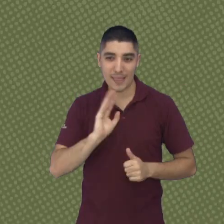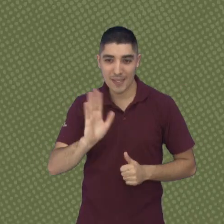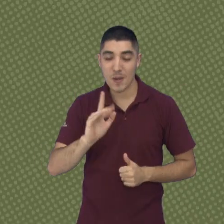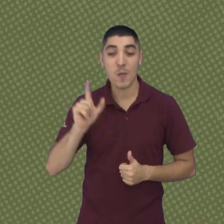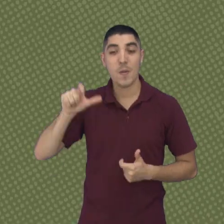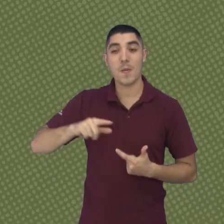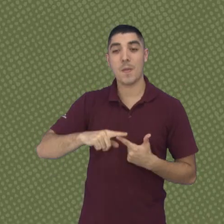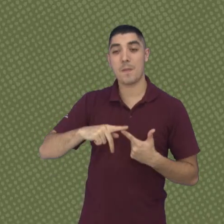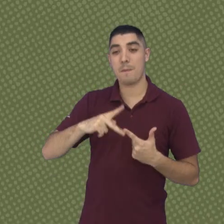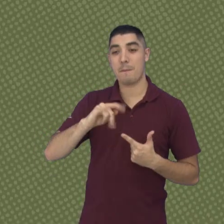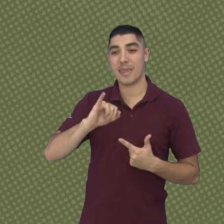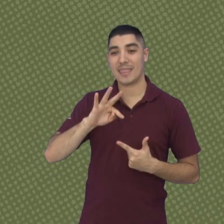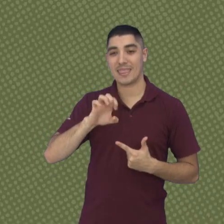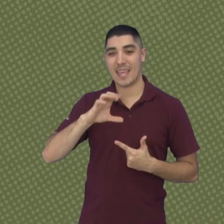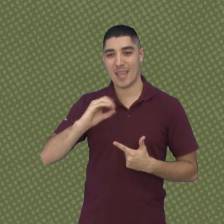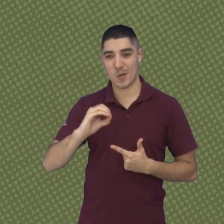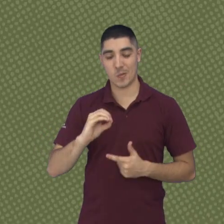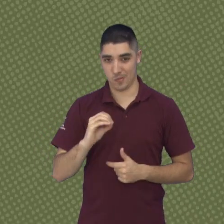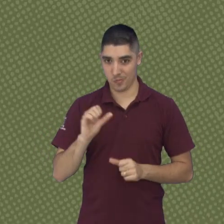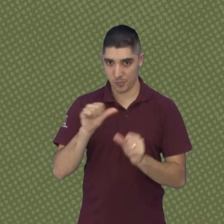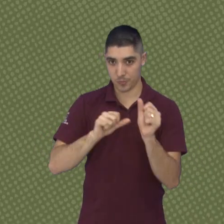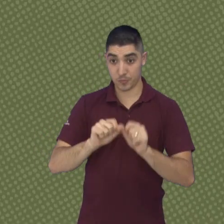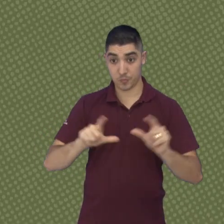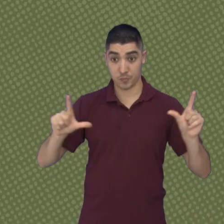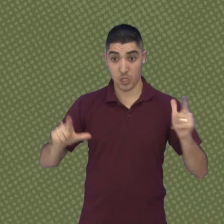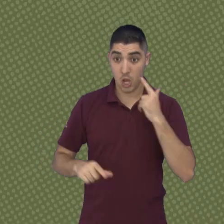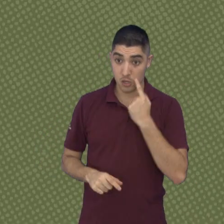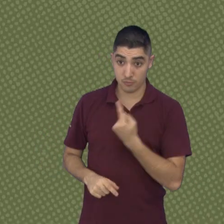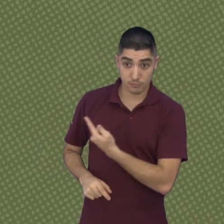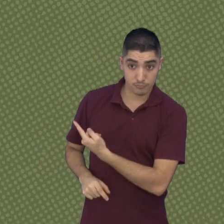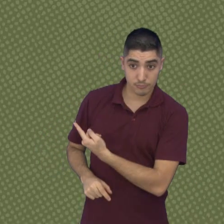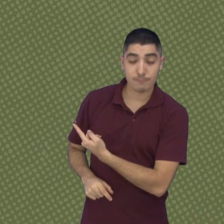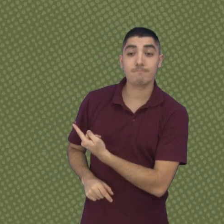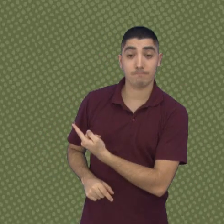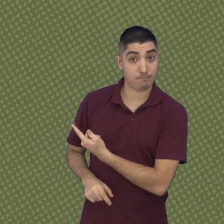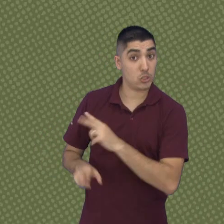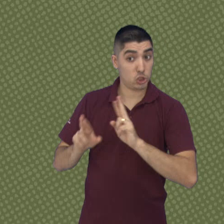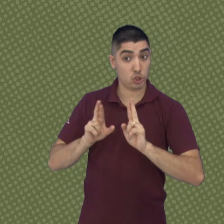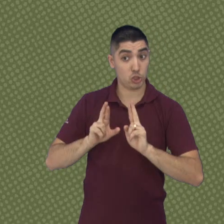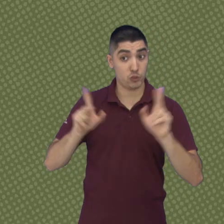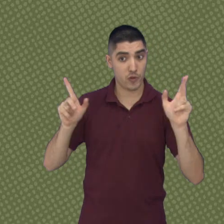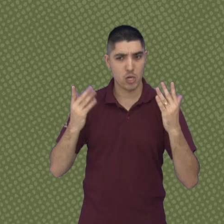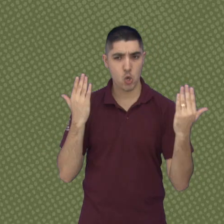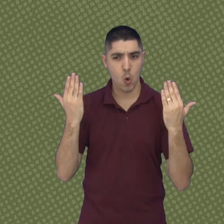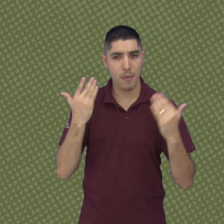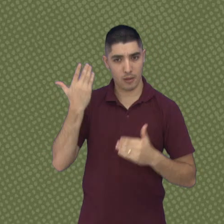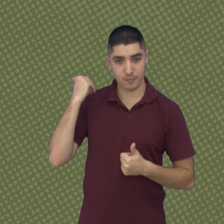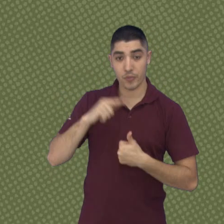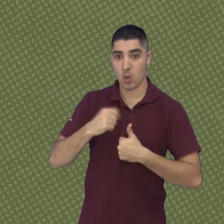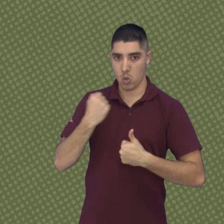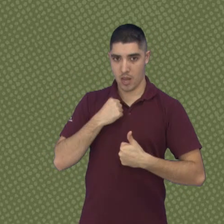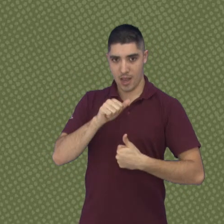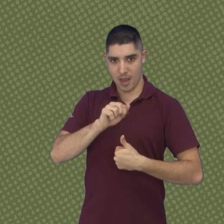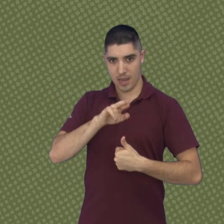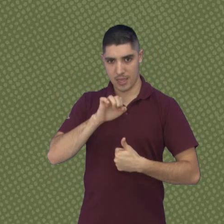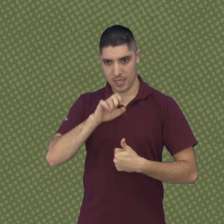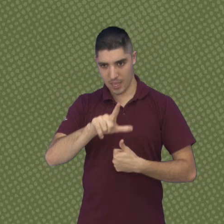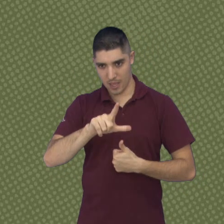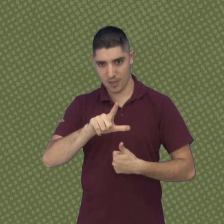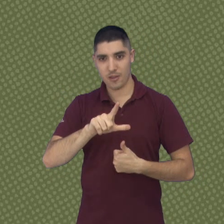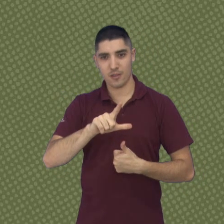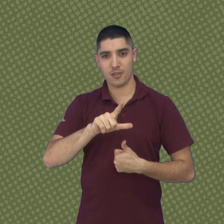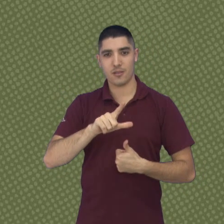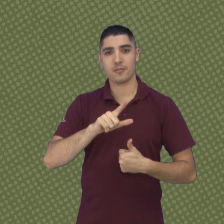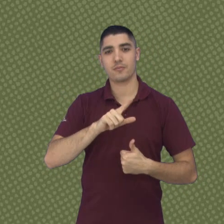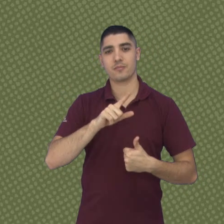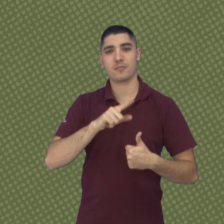por favor, para a gente dar uma olhada. Olha só, o São José vem bastante modificado em relação às últimas 2 partidas. O Ariel no gol, você vê essa escalação, horrorosa escalação